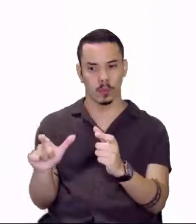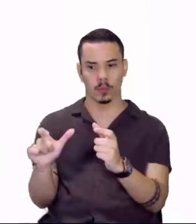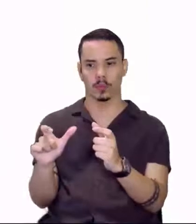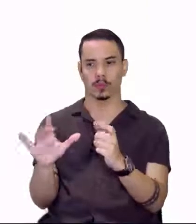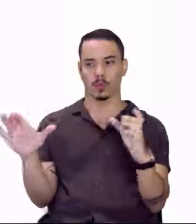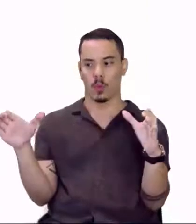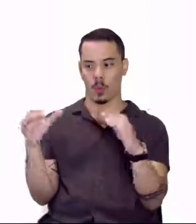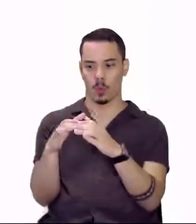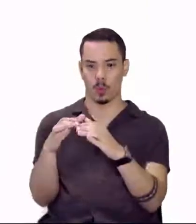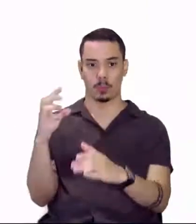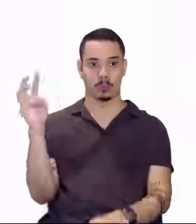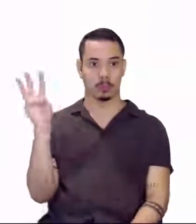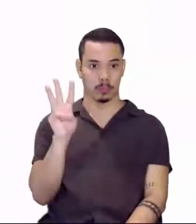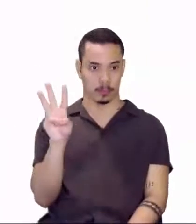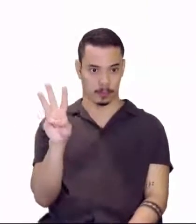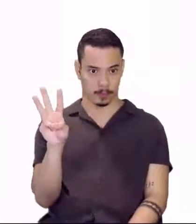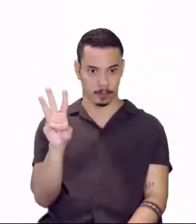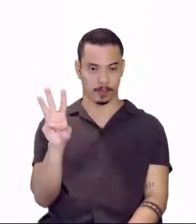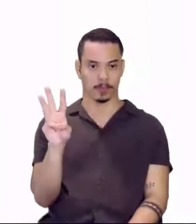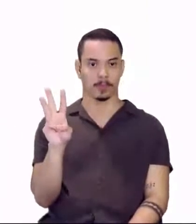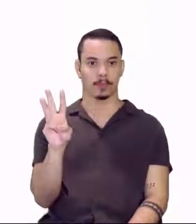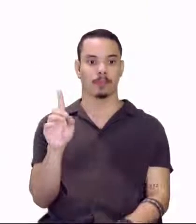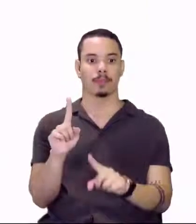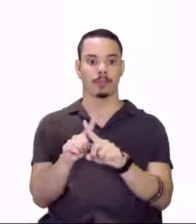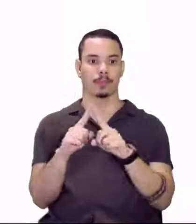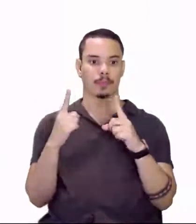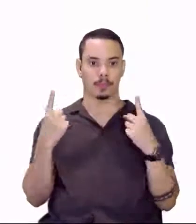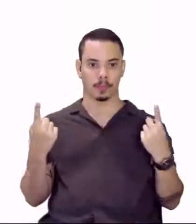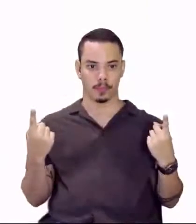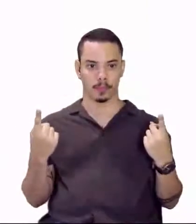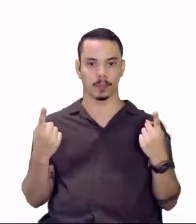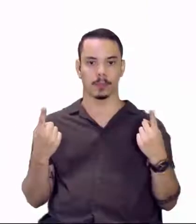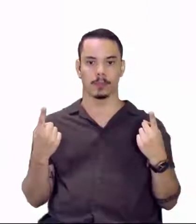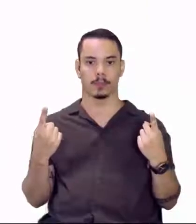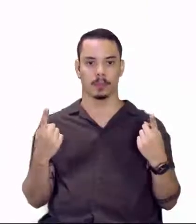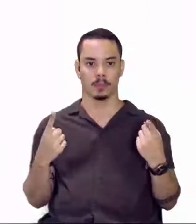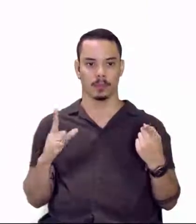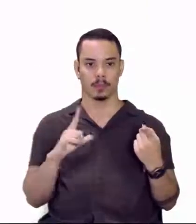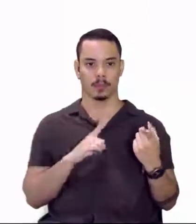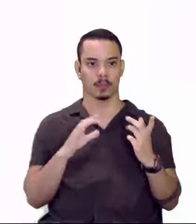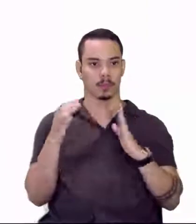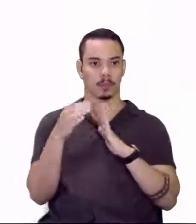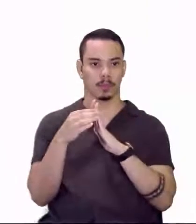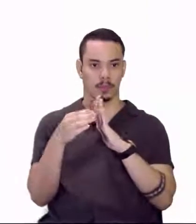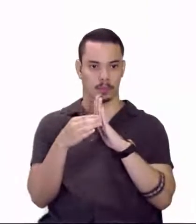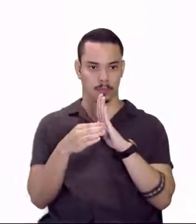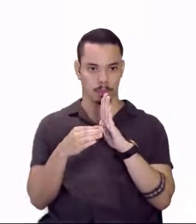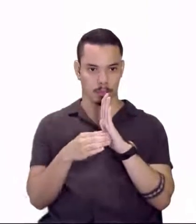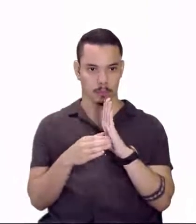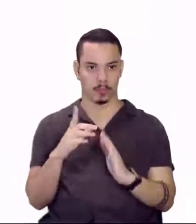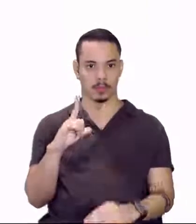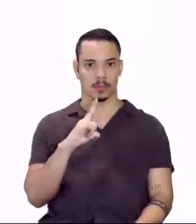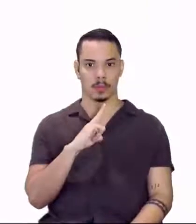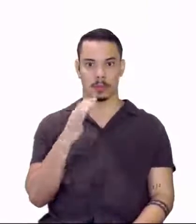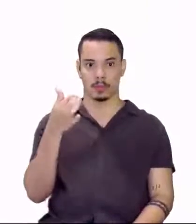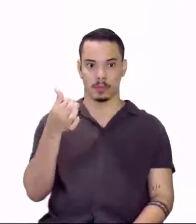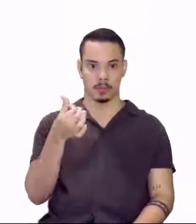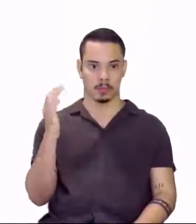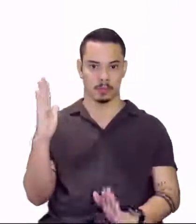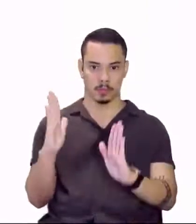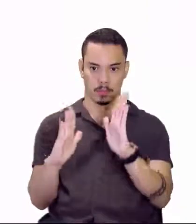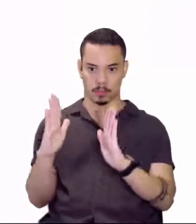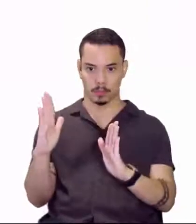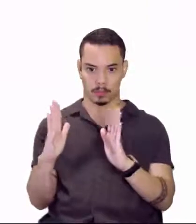no grupo 3, porém, os lantanídeos estão no 6º período e